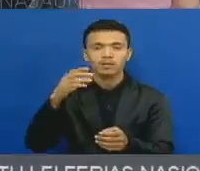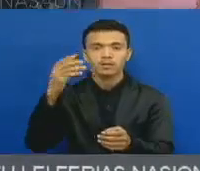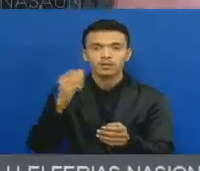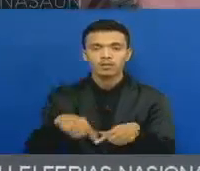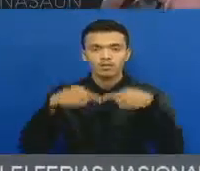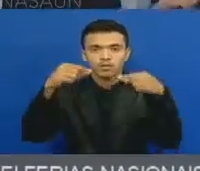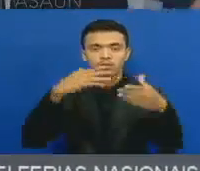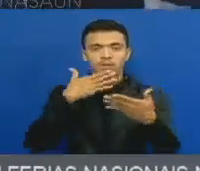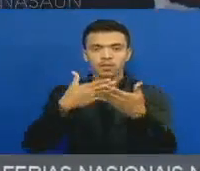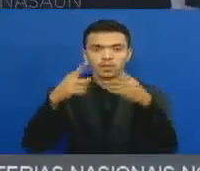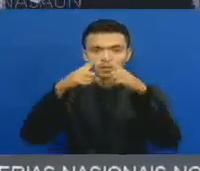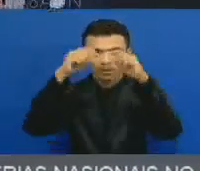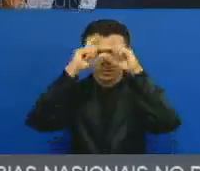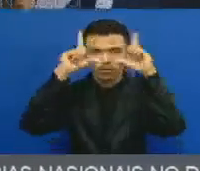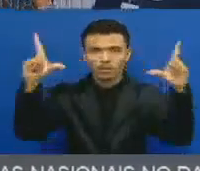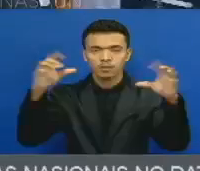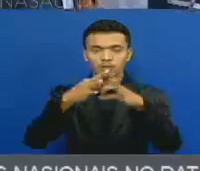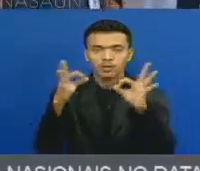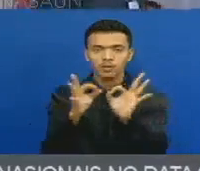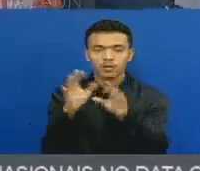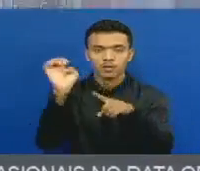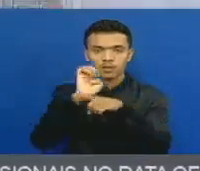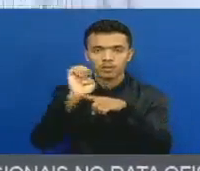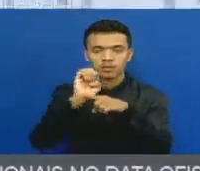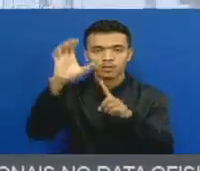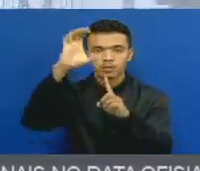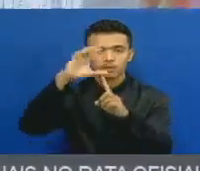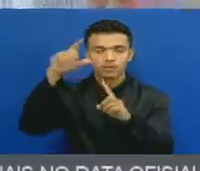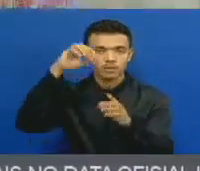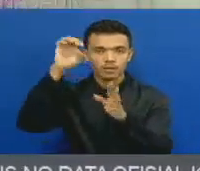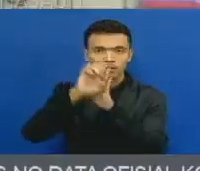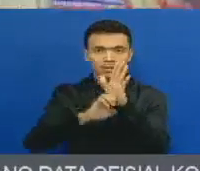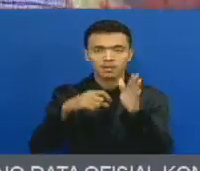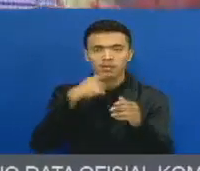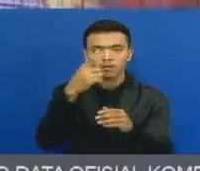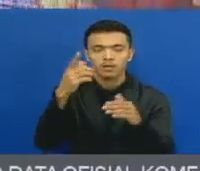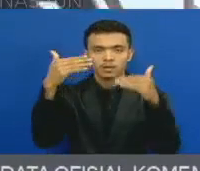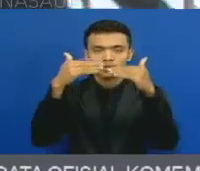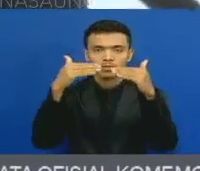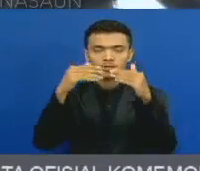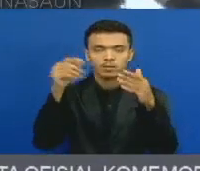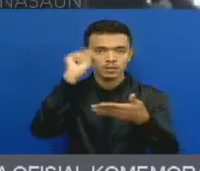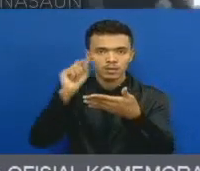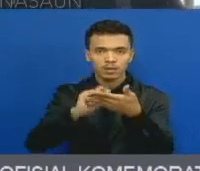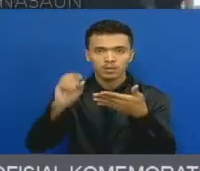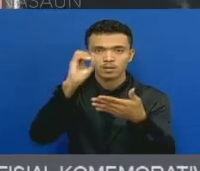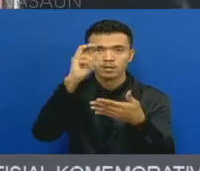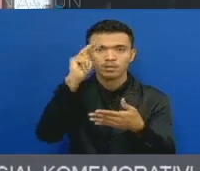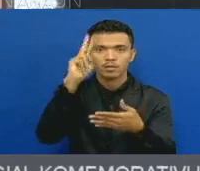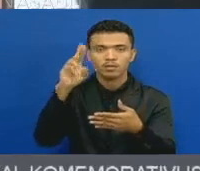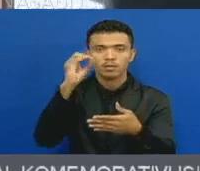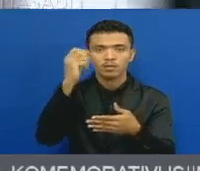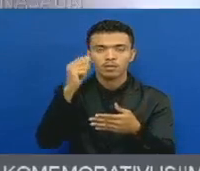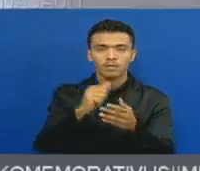foi vantagem para Timor-Leste a tuhadia na economia. Chefe de Estado Hakturi e a conferência de secretário-geral ONU,